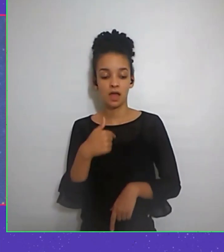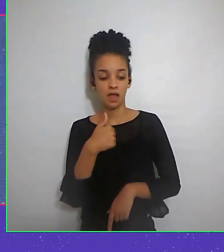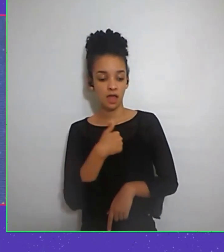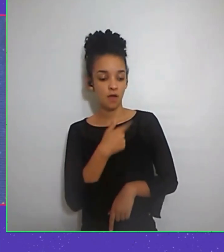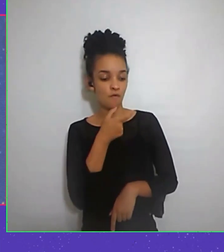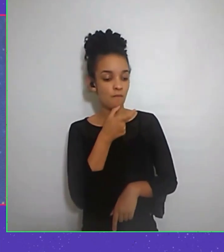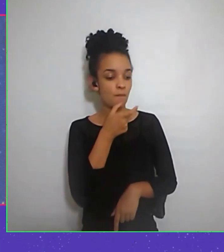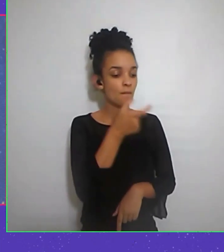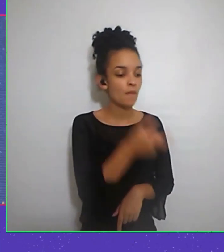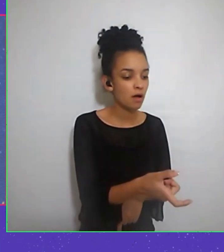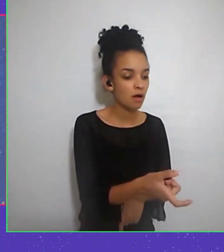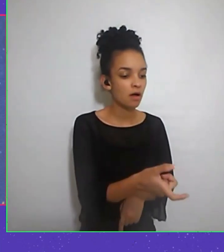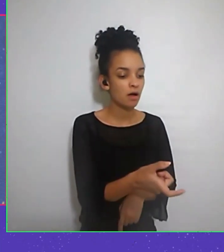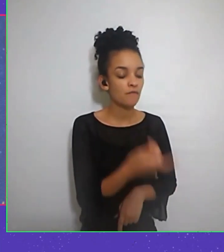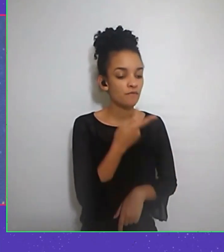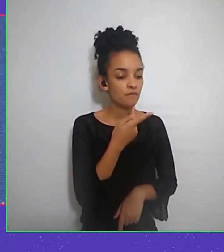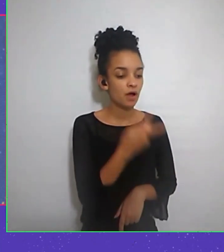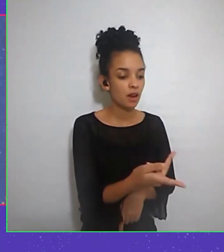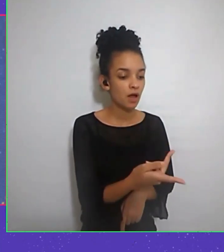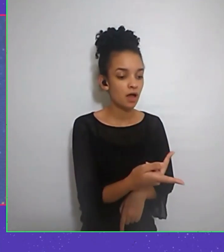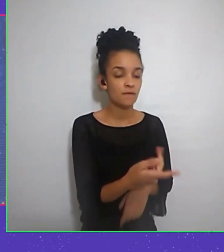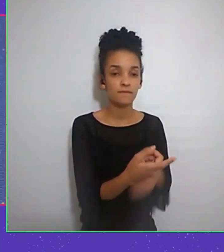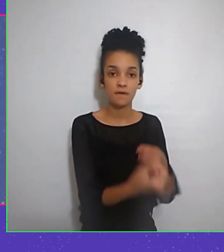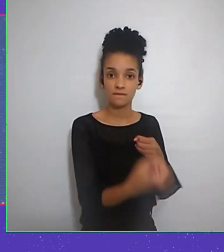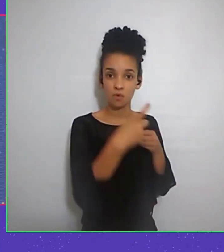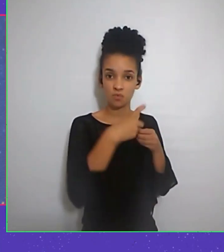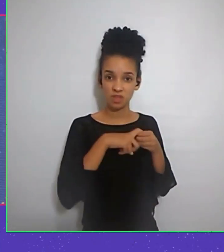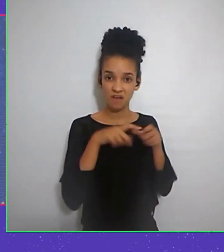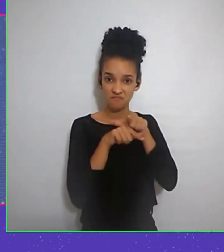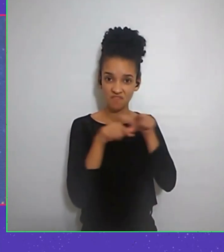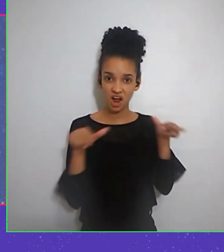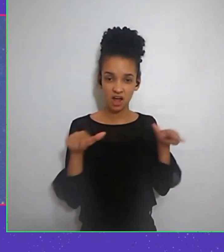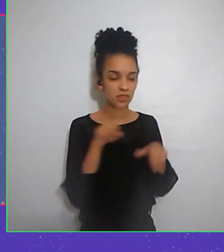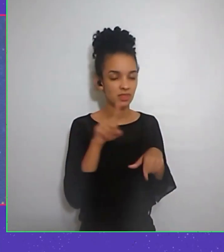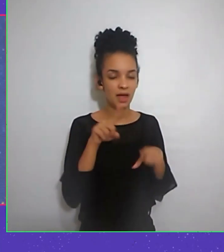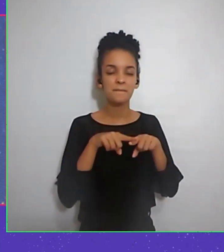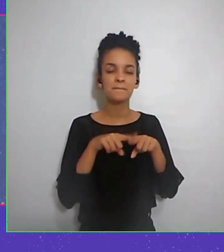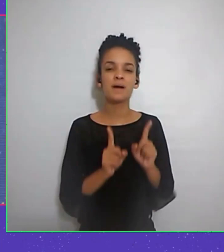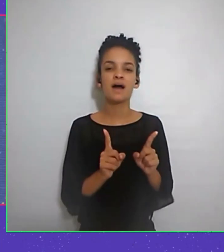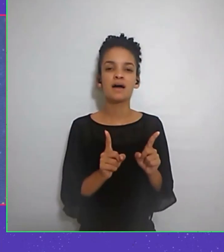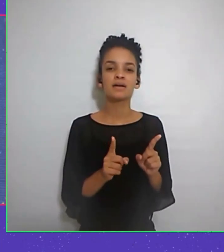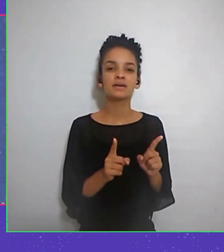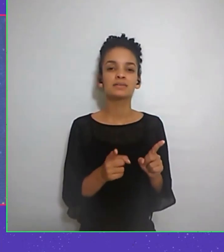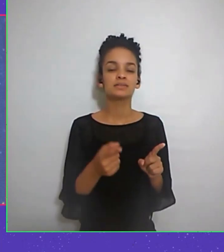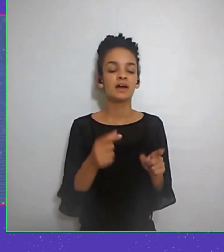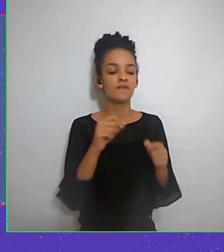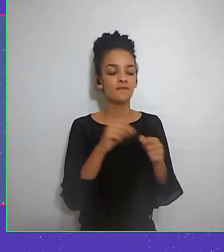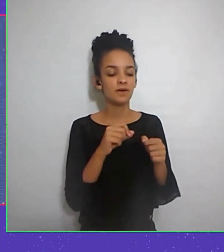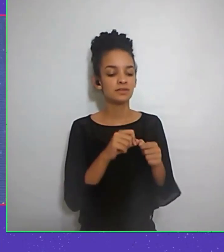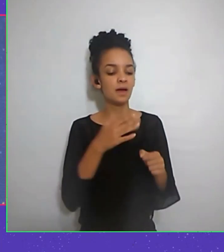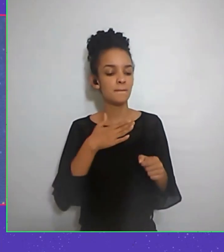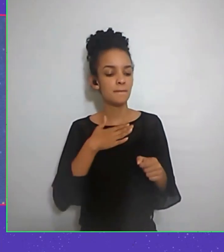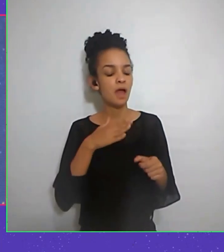vazia, mas fará o que me apraz, e prosperará naquilo para que